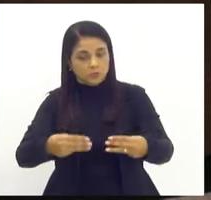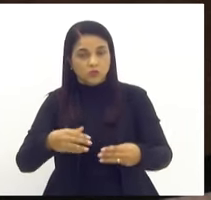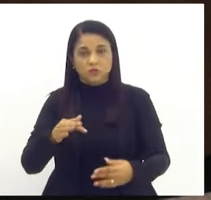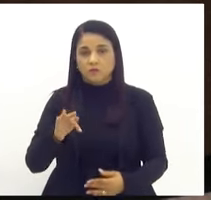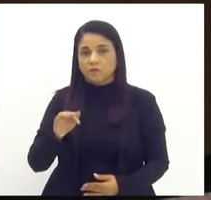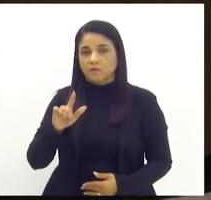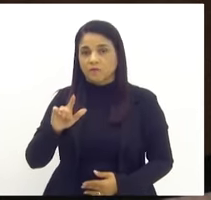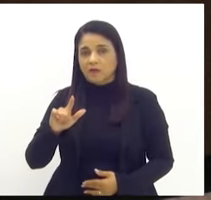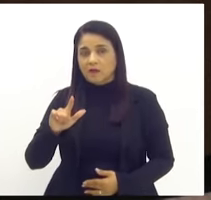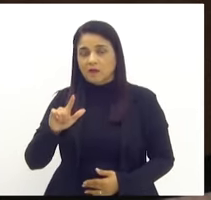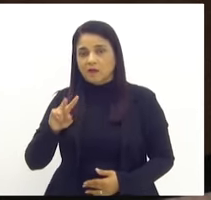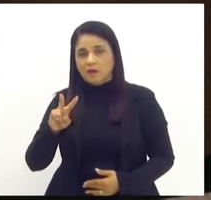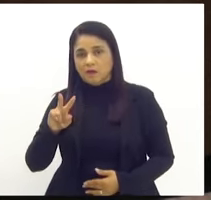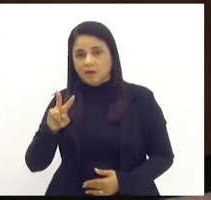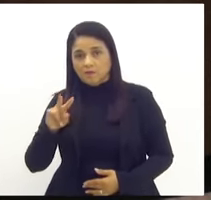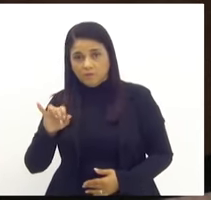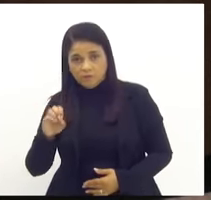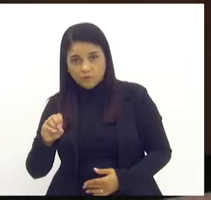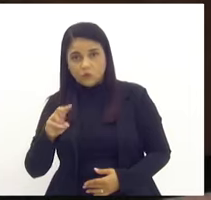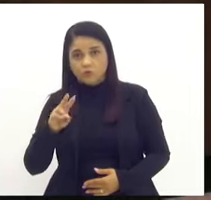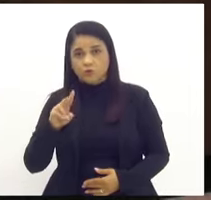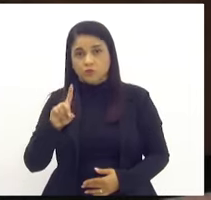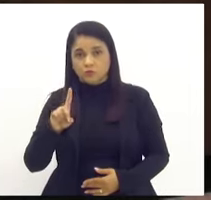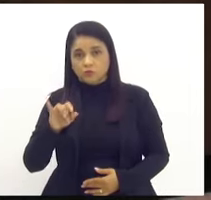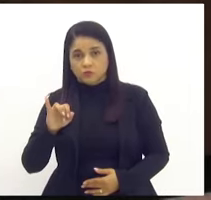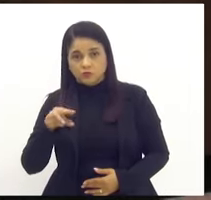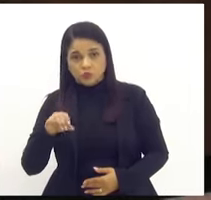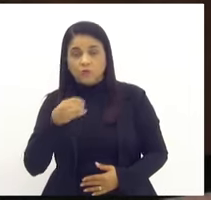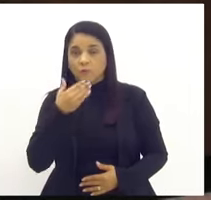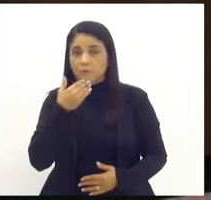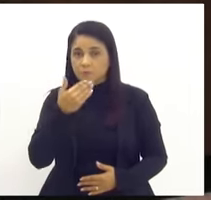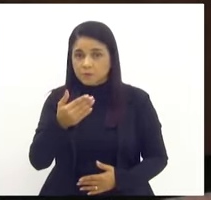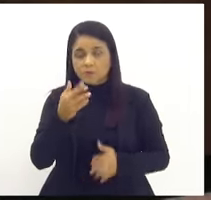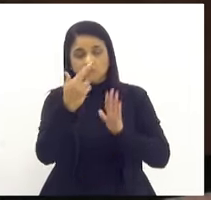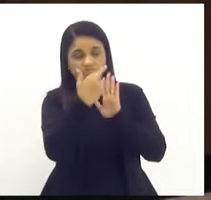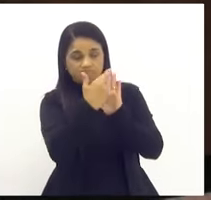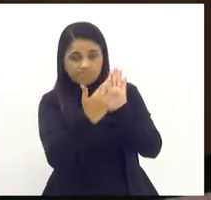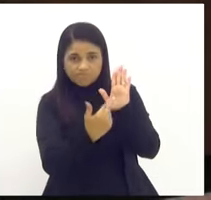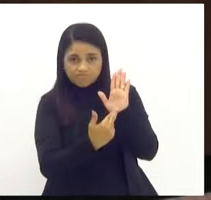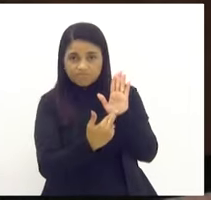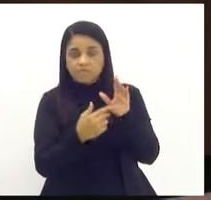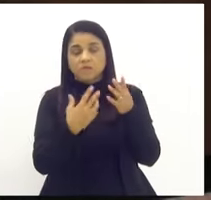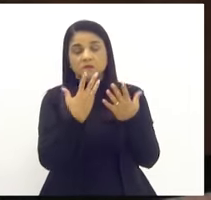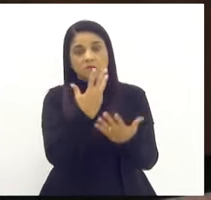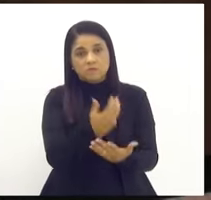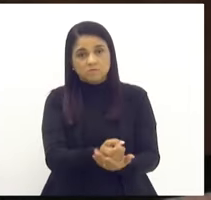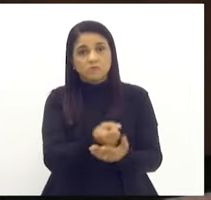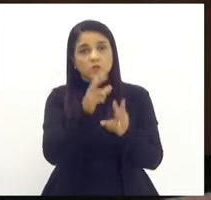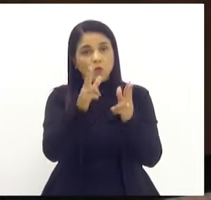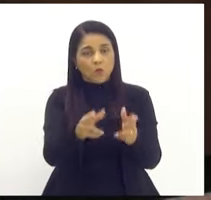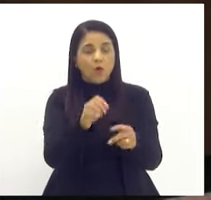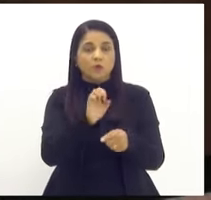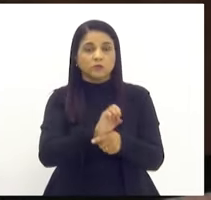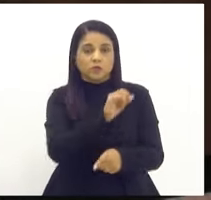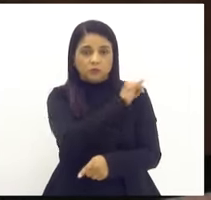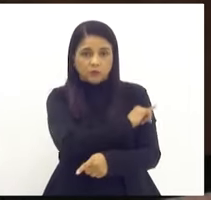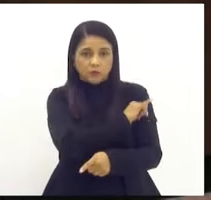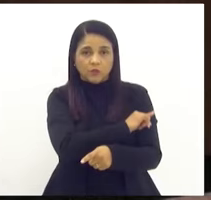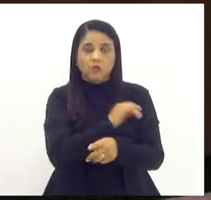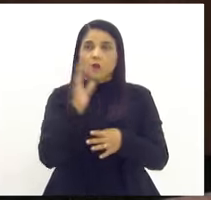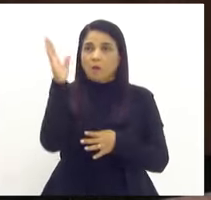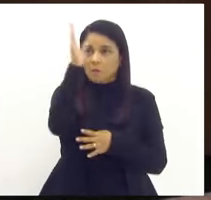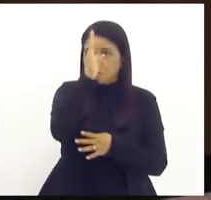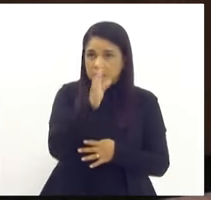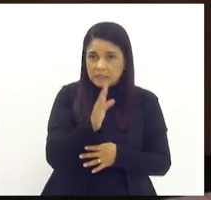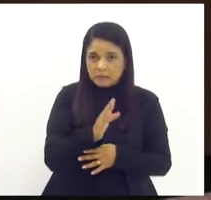Dino e vou pedir inclusive para ele que adote Norma semelhante a do Rio a nível Nacional queria agradecer